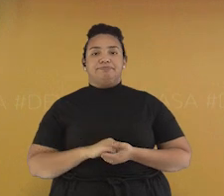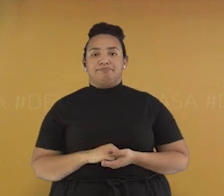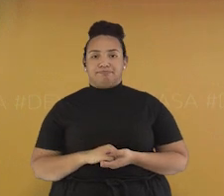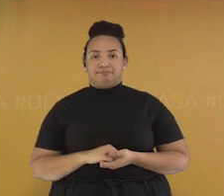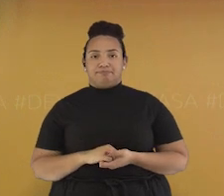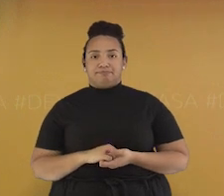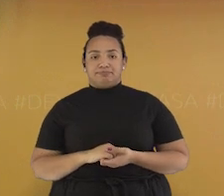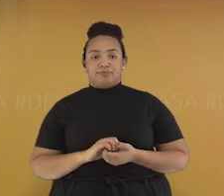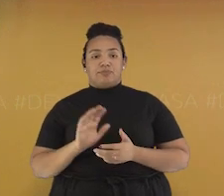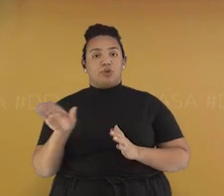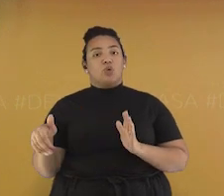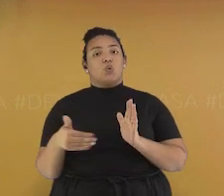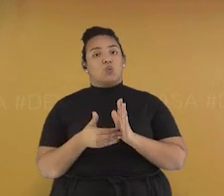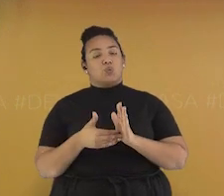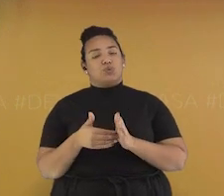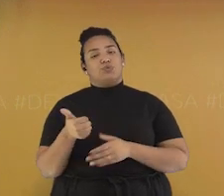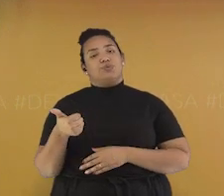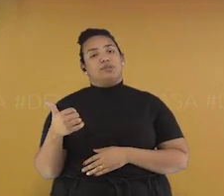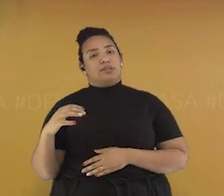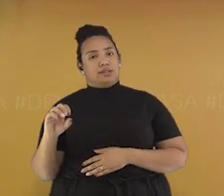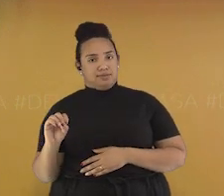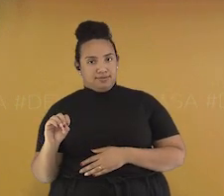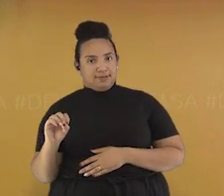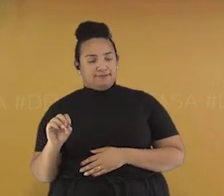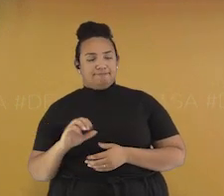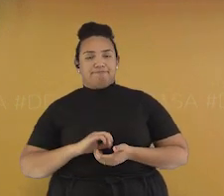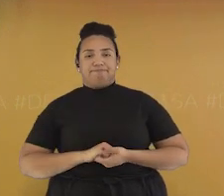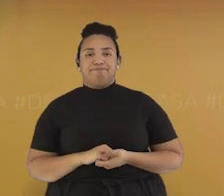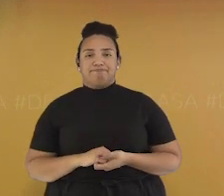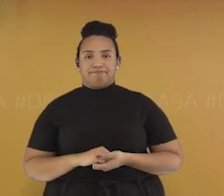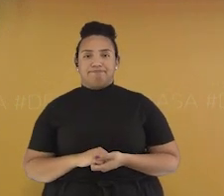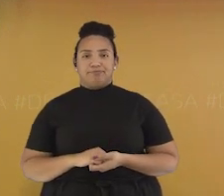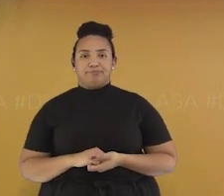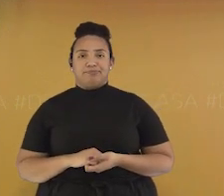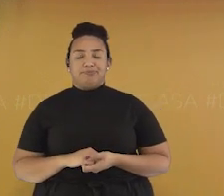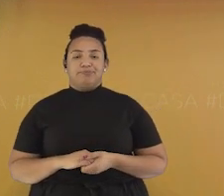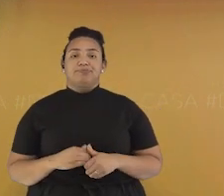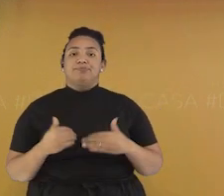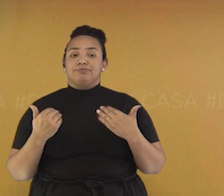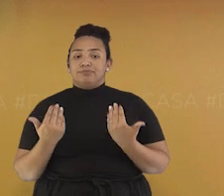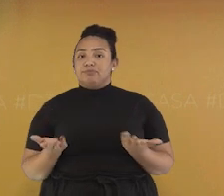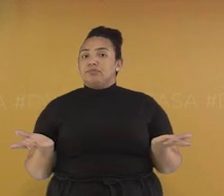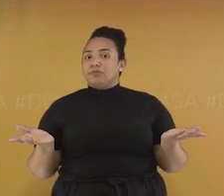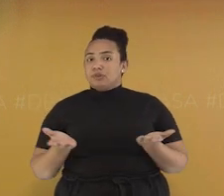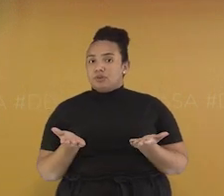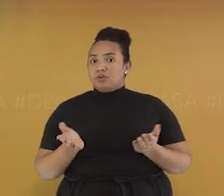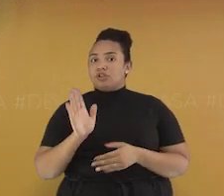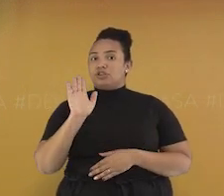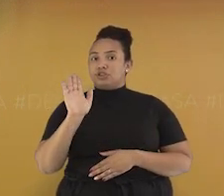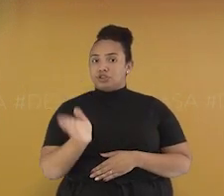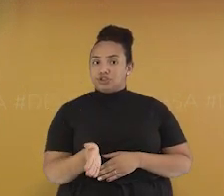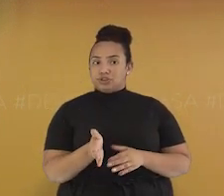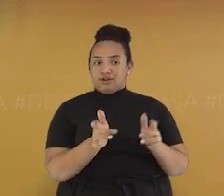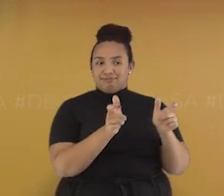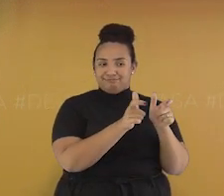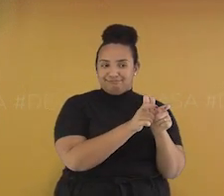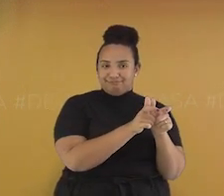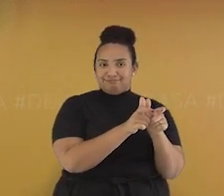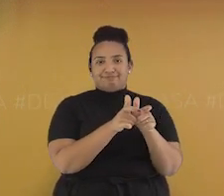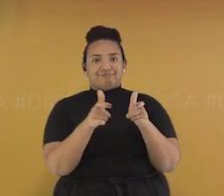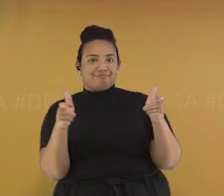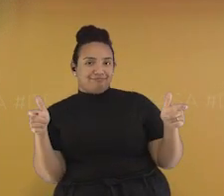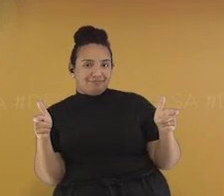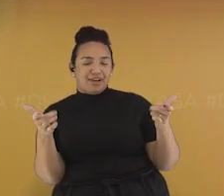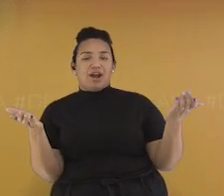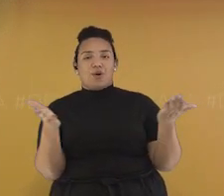ele 2 vezes. E por fim, temos a nota 10. Agora sim, que já está em ordem